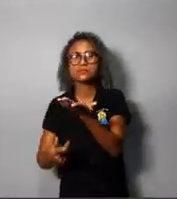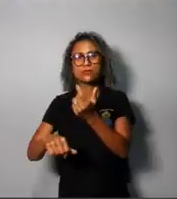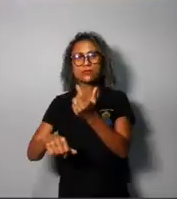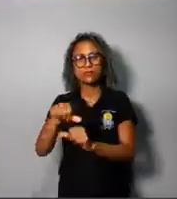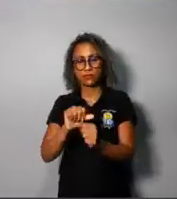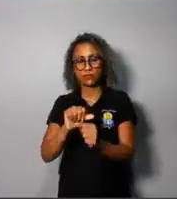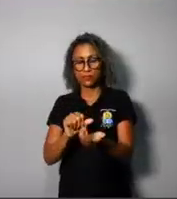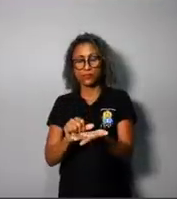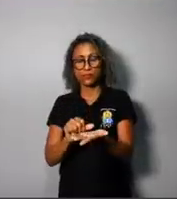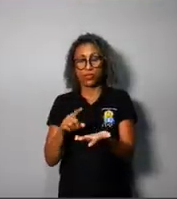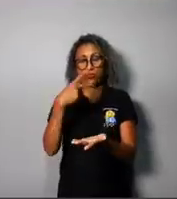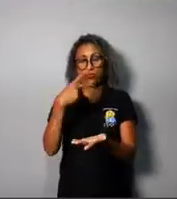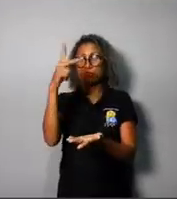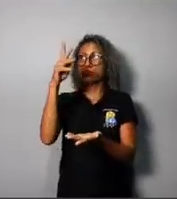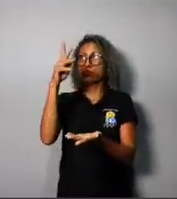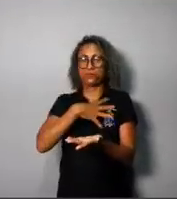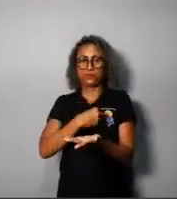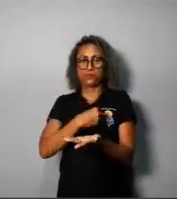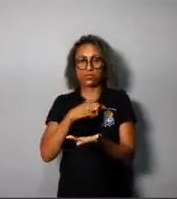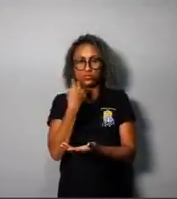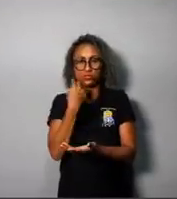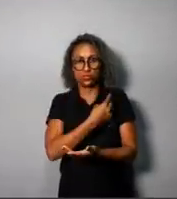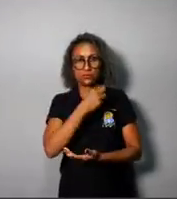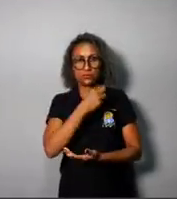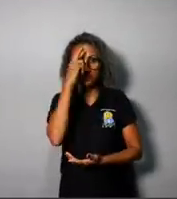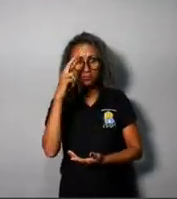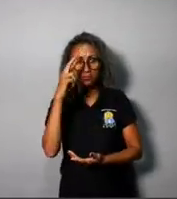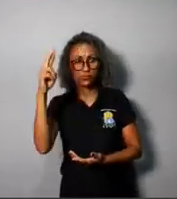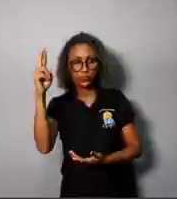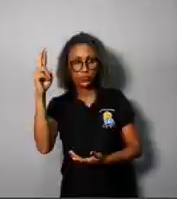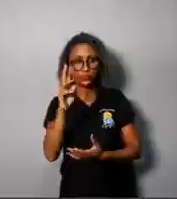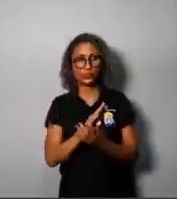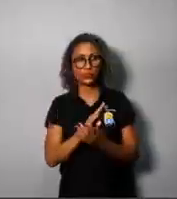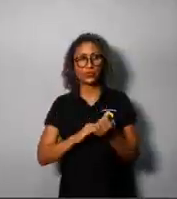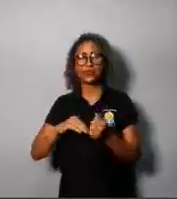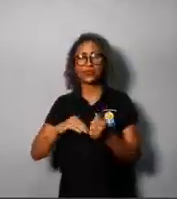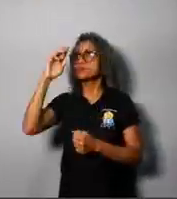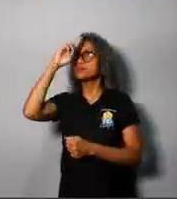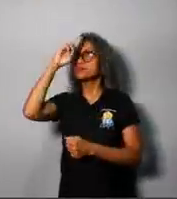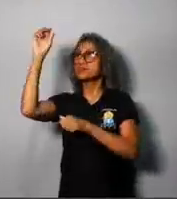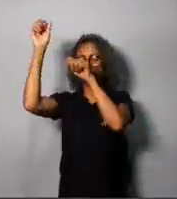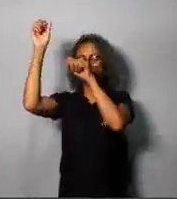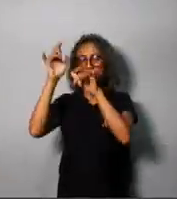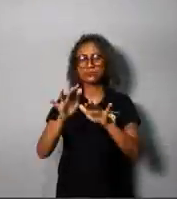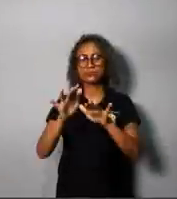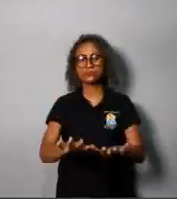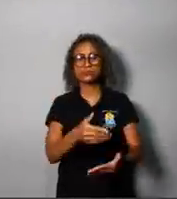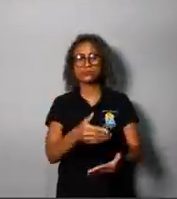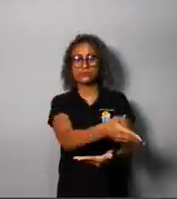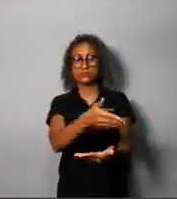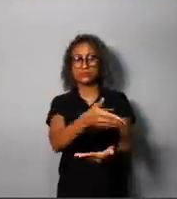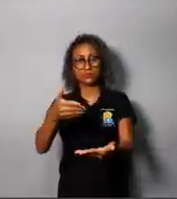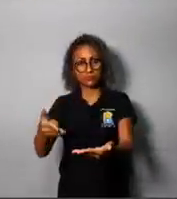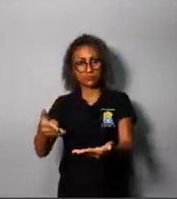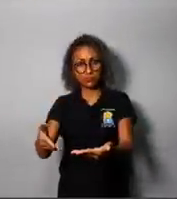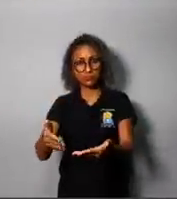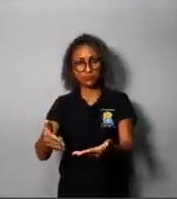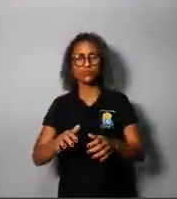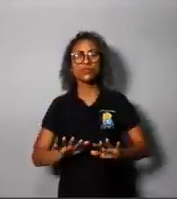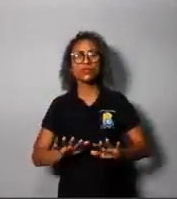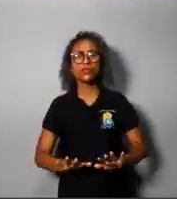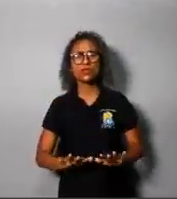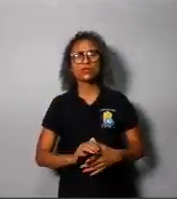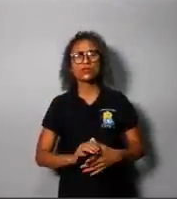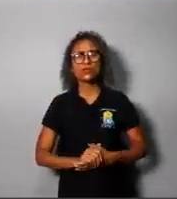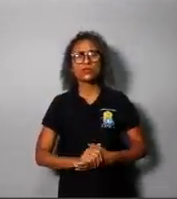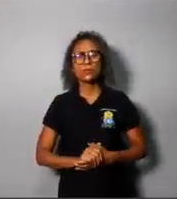nosso. Santificai nossa oferenda, ó Senhor. Estando para ser entregue, abraçando livremente